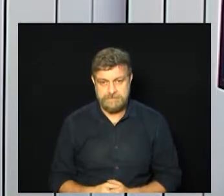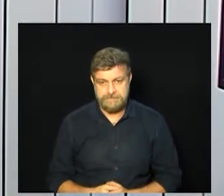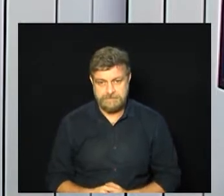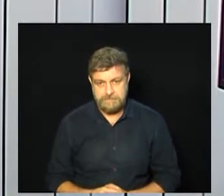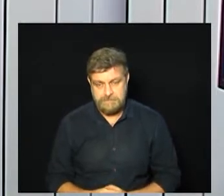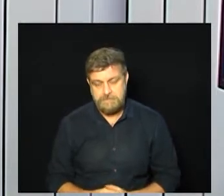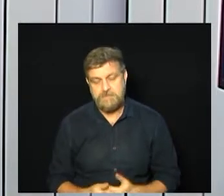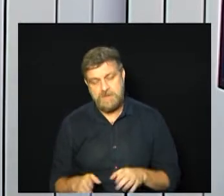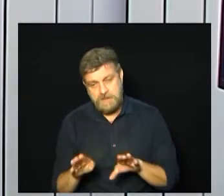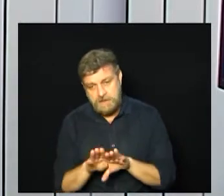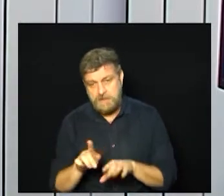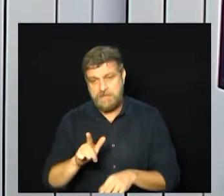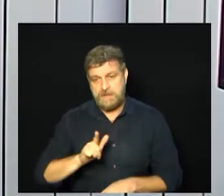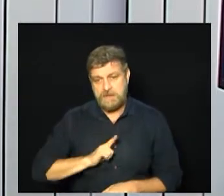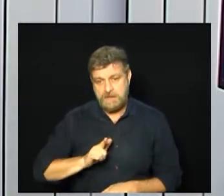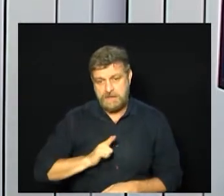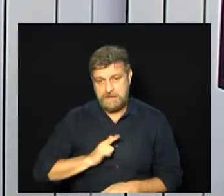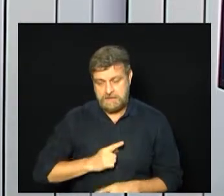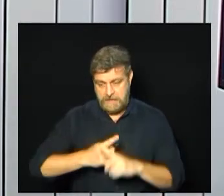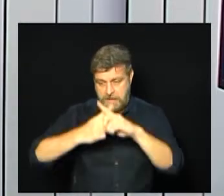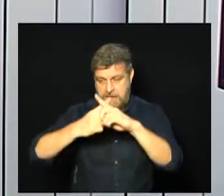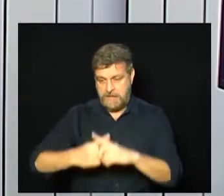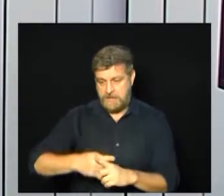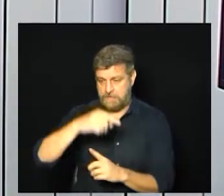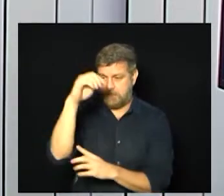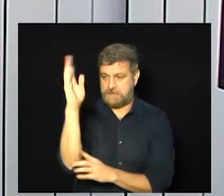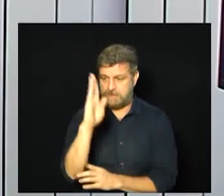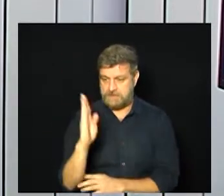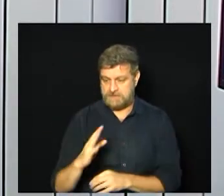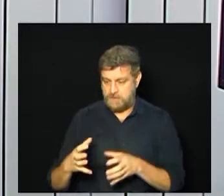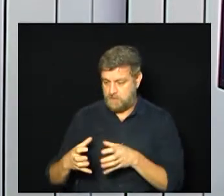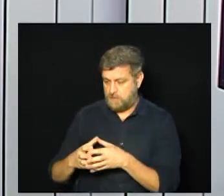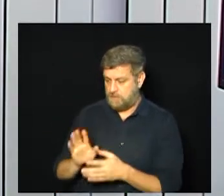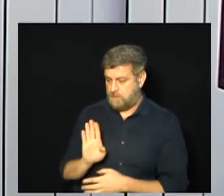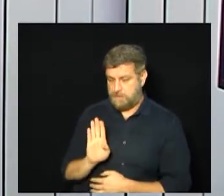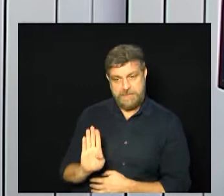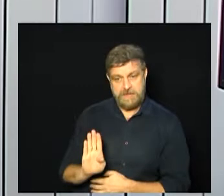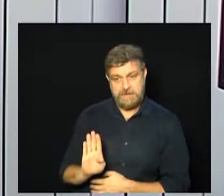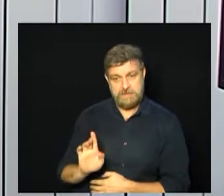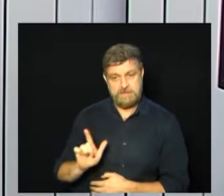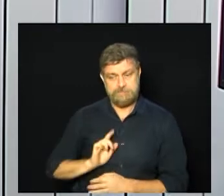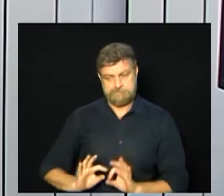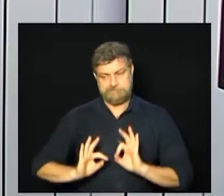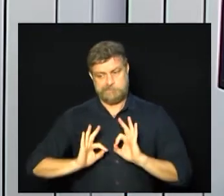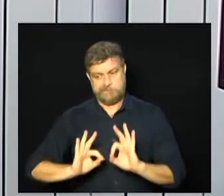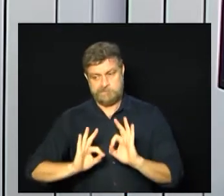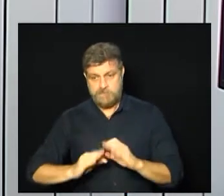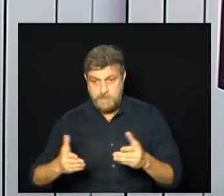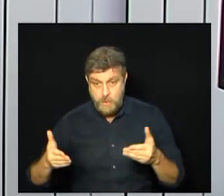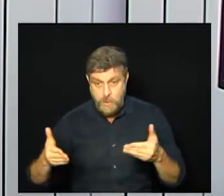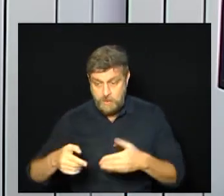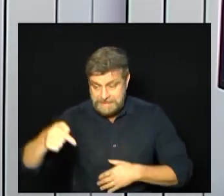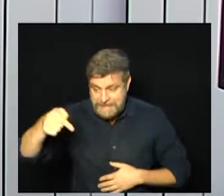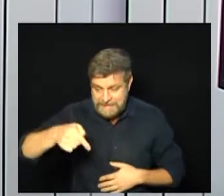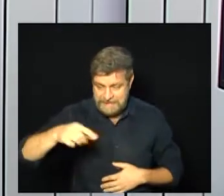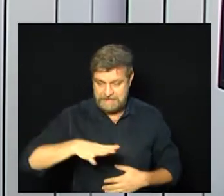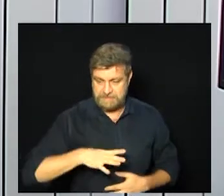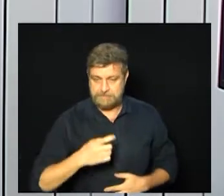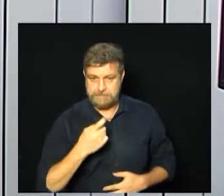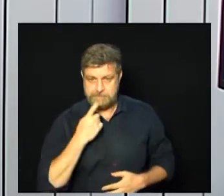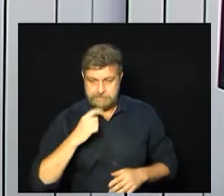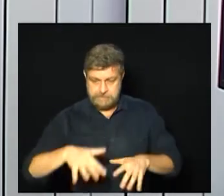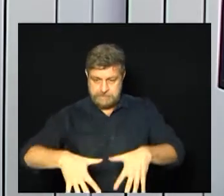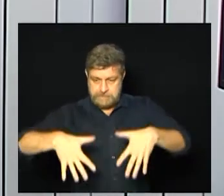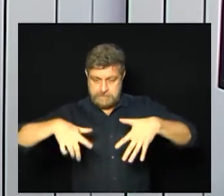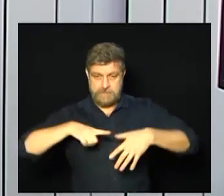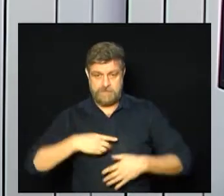E claro que tem ainda Campeonato Brasileiro da Série B, grande jogo hoje aqui em Campinas, com